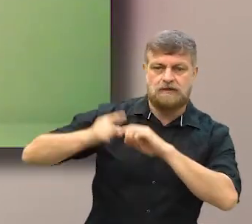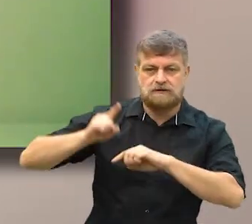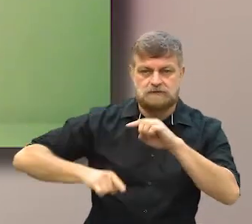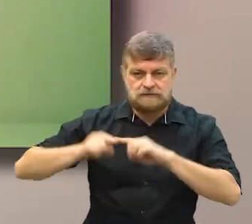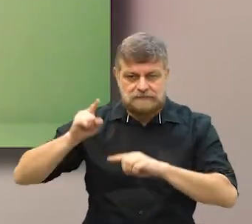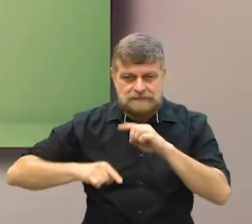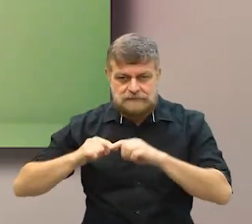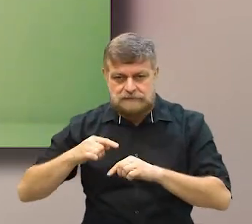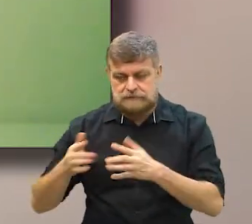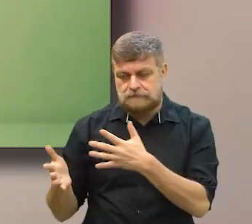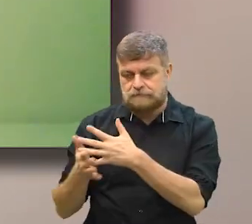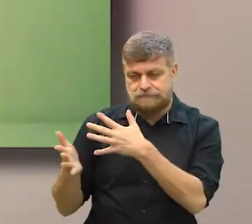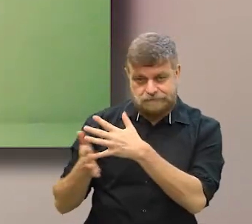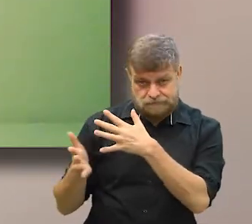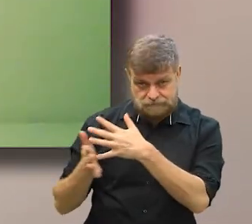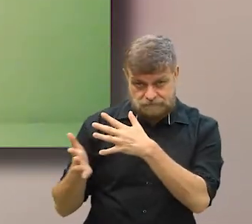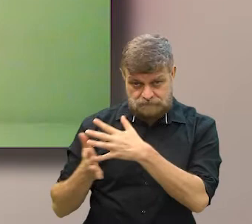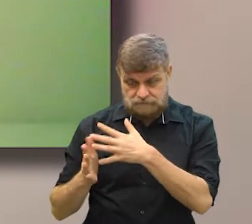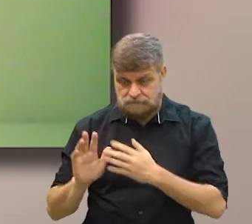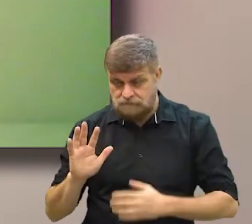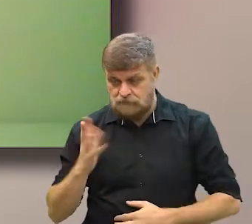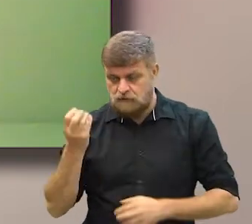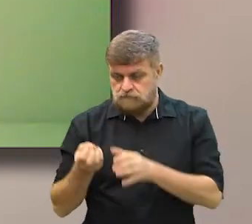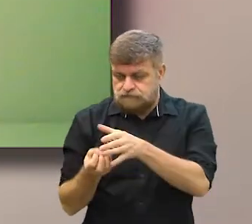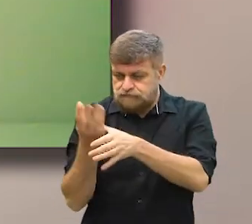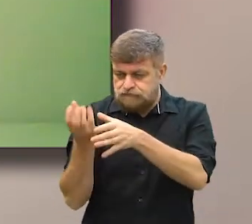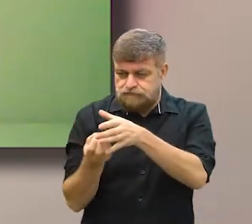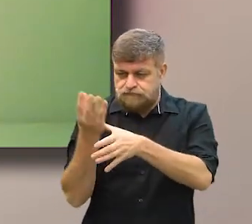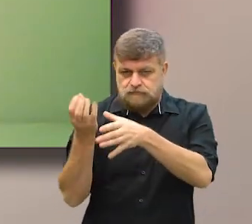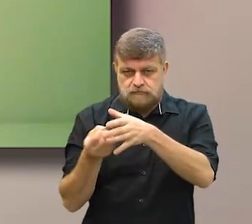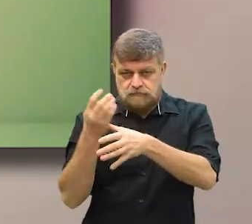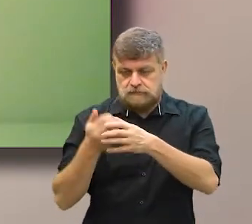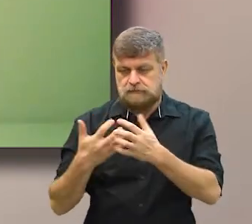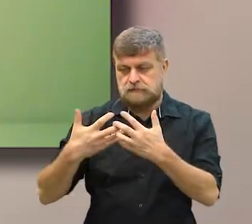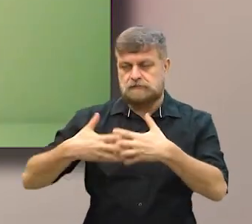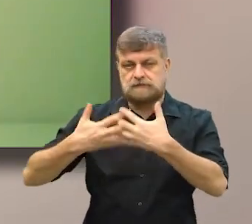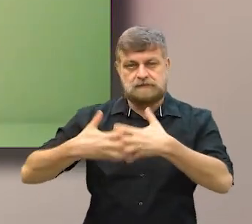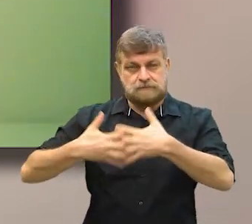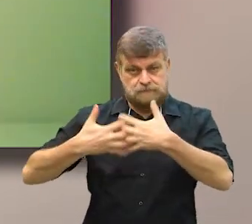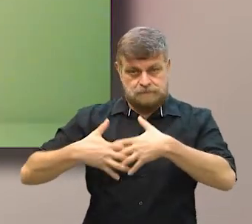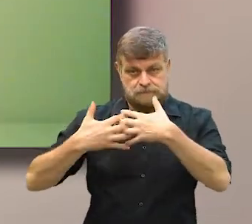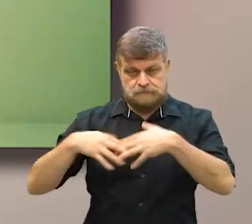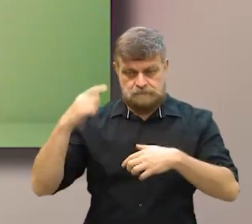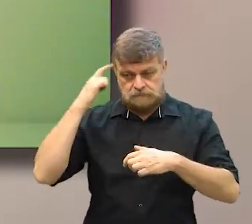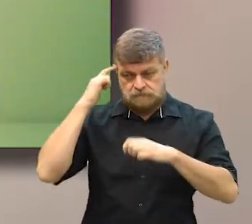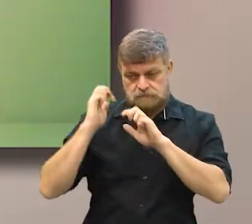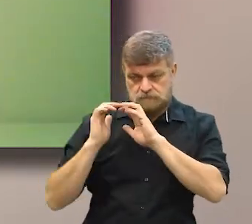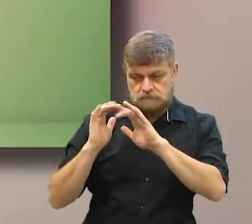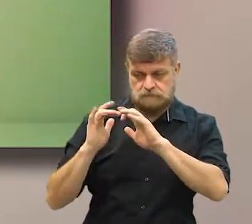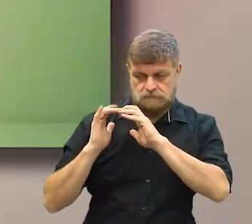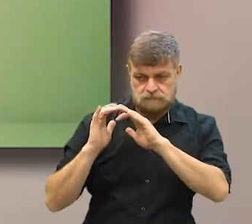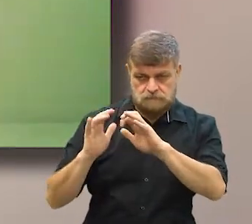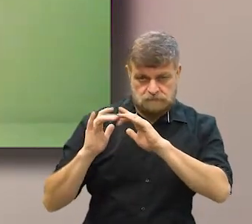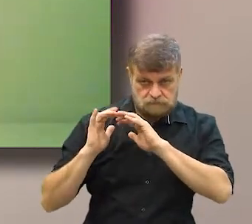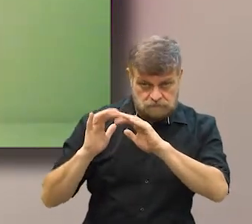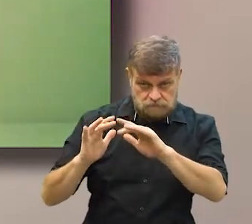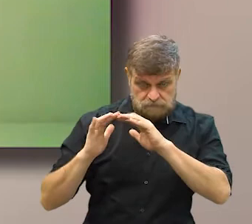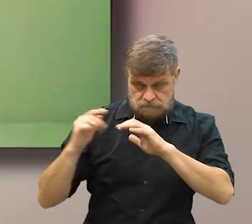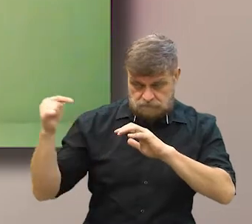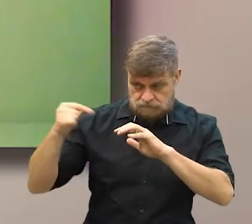tóxicas. Substâncias essas que são produzidas e são resultado do próprio metabolismo cerebral. Quer dizer, o